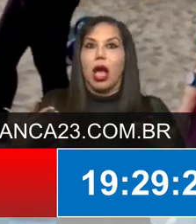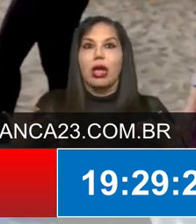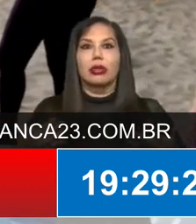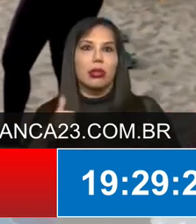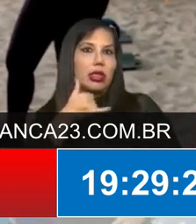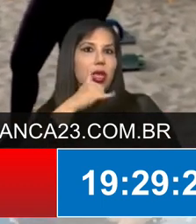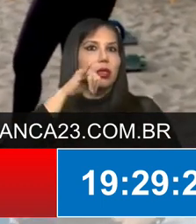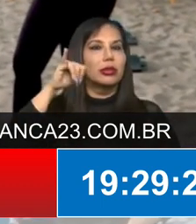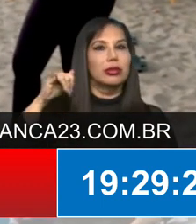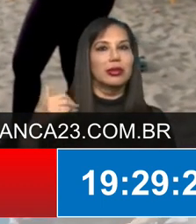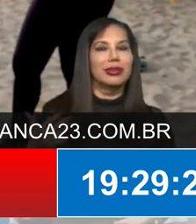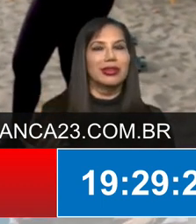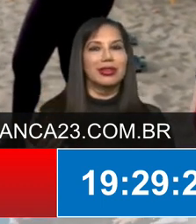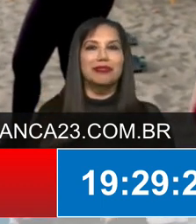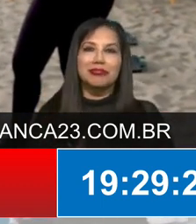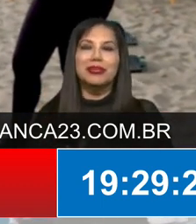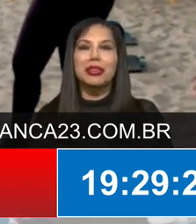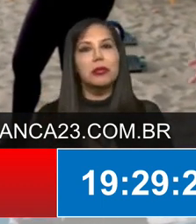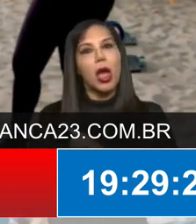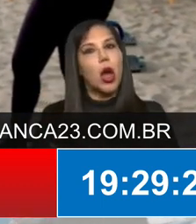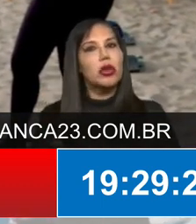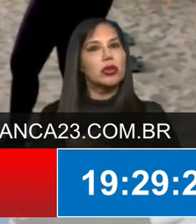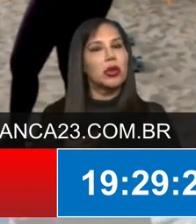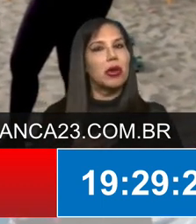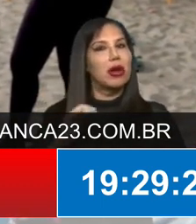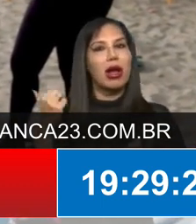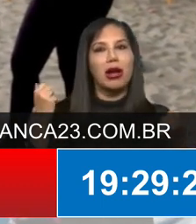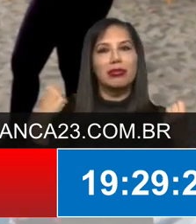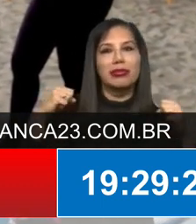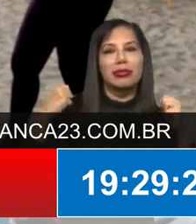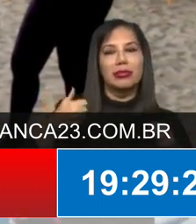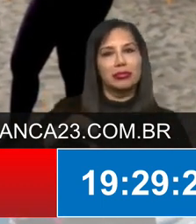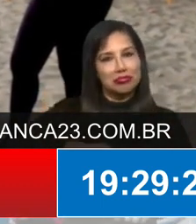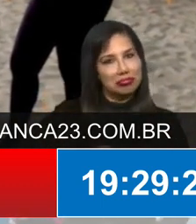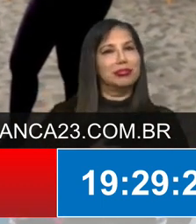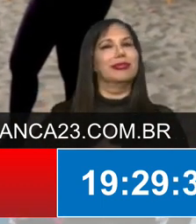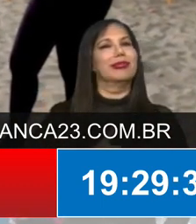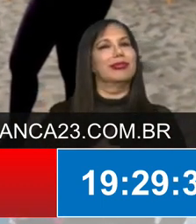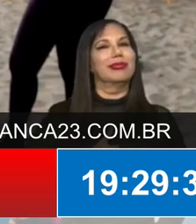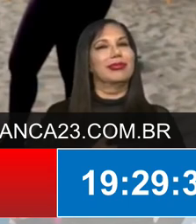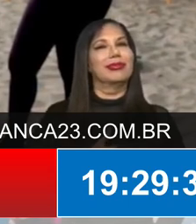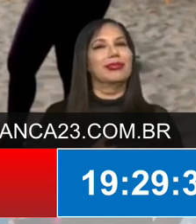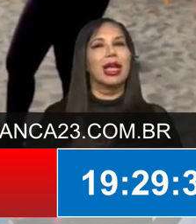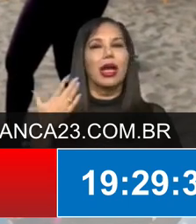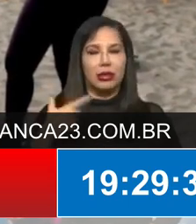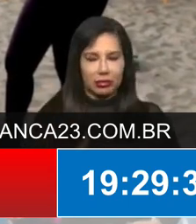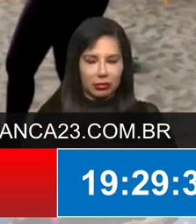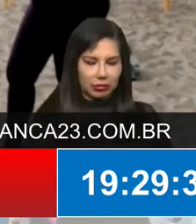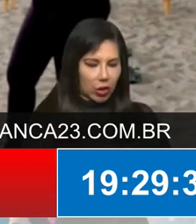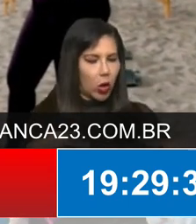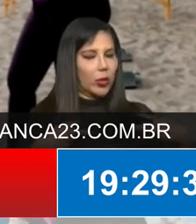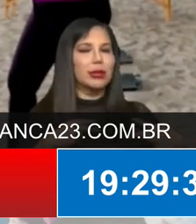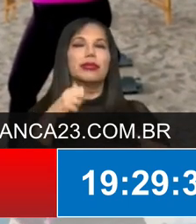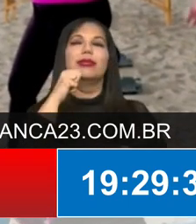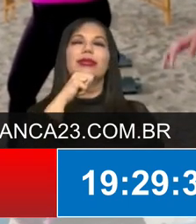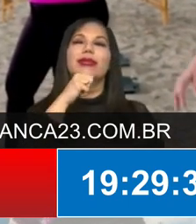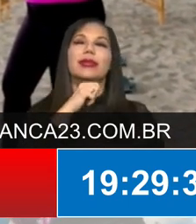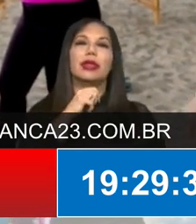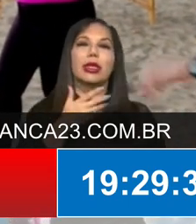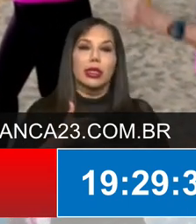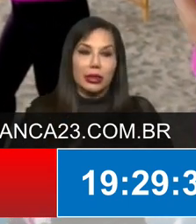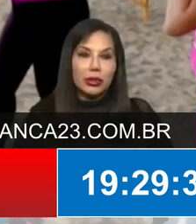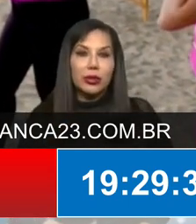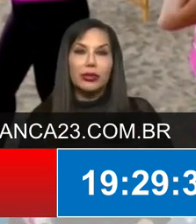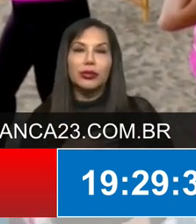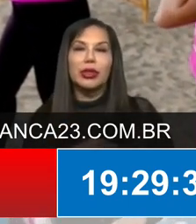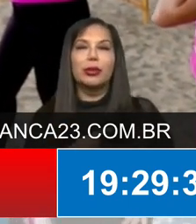energia ânimo né mudou totalmente autoestima né eu me ver como mulher depois da Maternidade